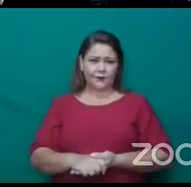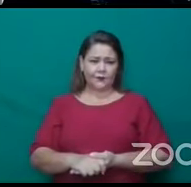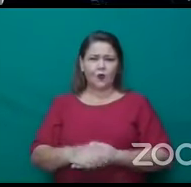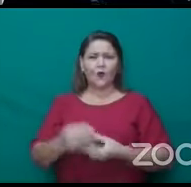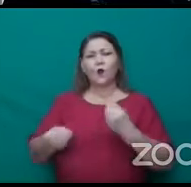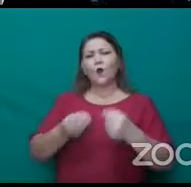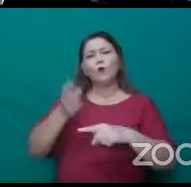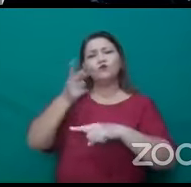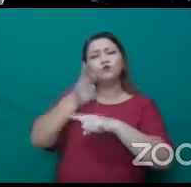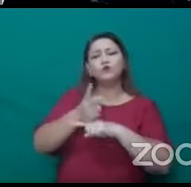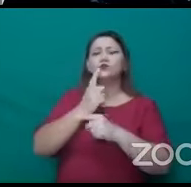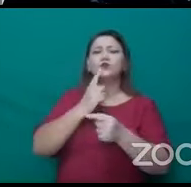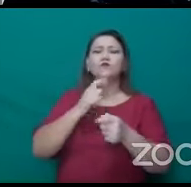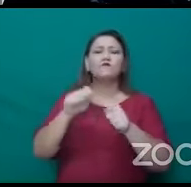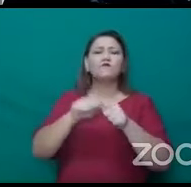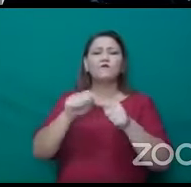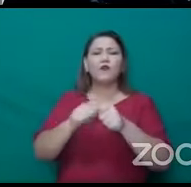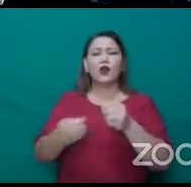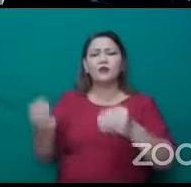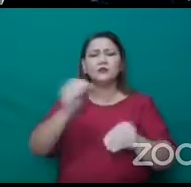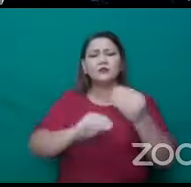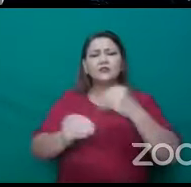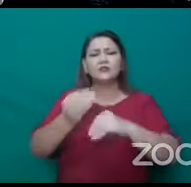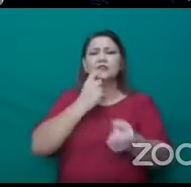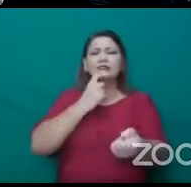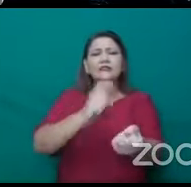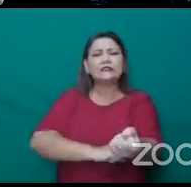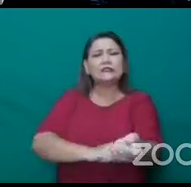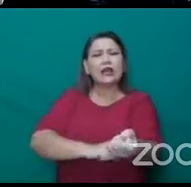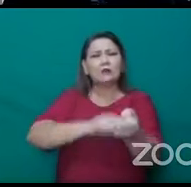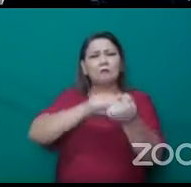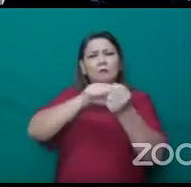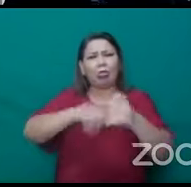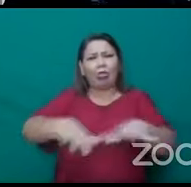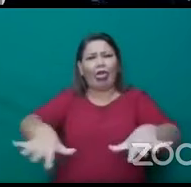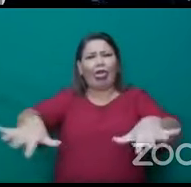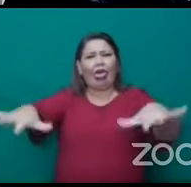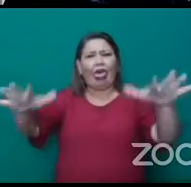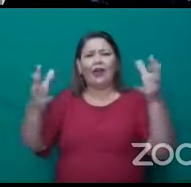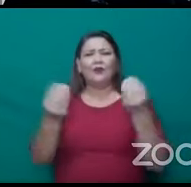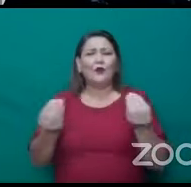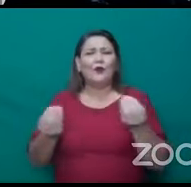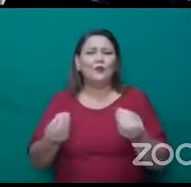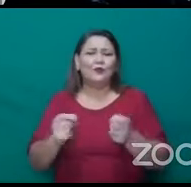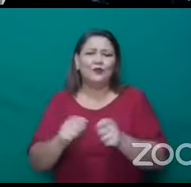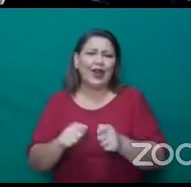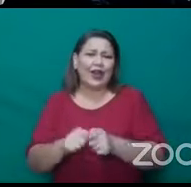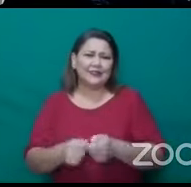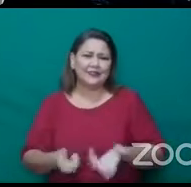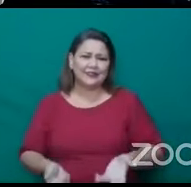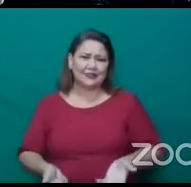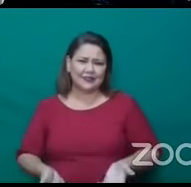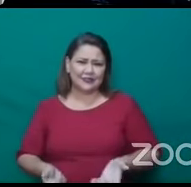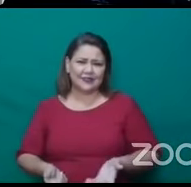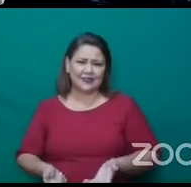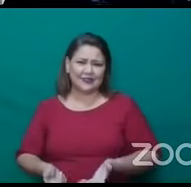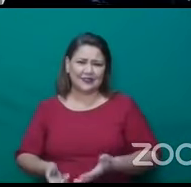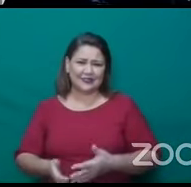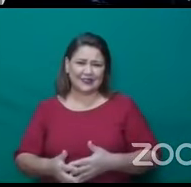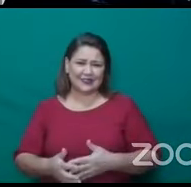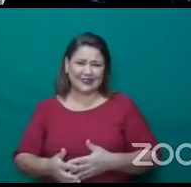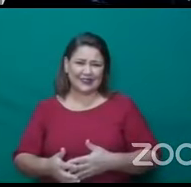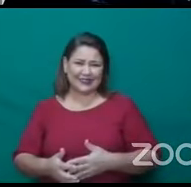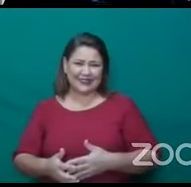do sangue, assim? Porque foram muitos litros, né? O que você Foram. usou para fazer aquele sangue todo? O cara aí deve estar se remexendo aí